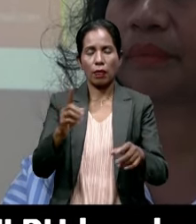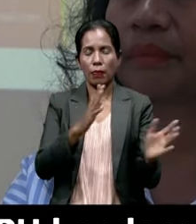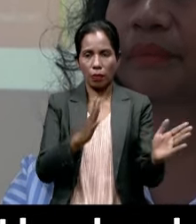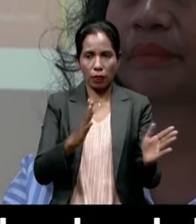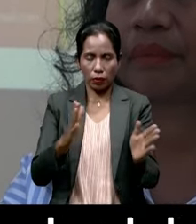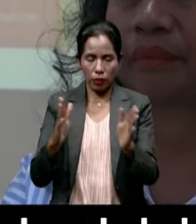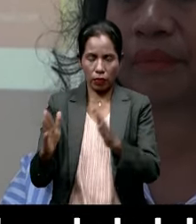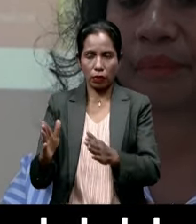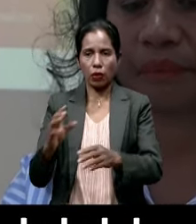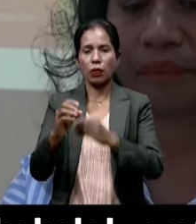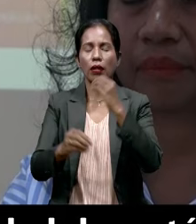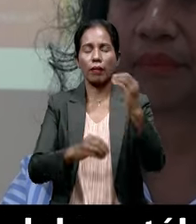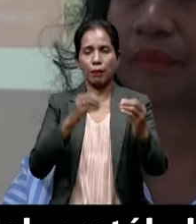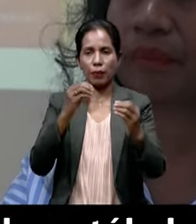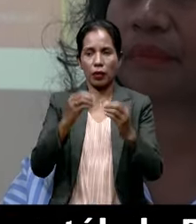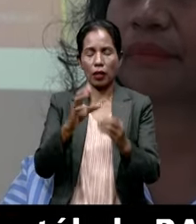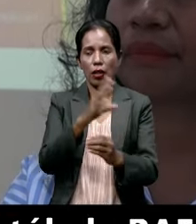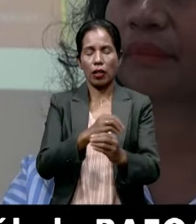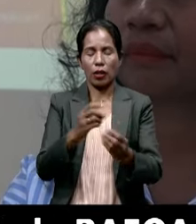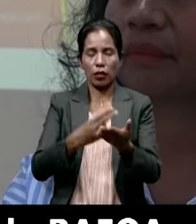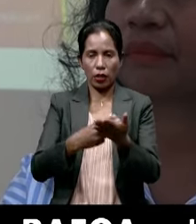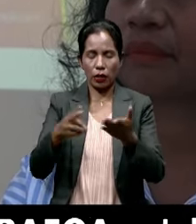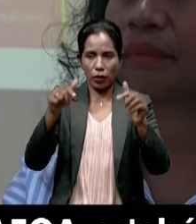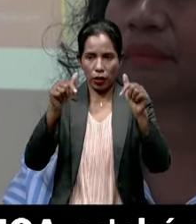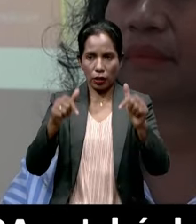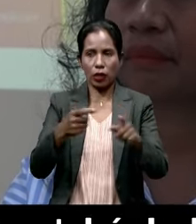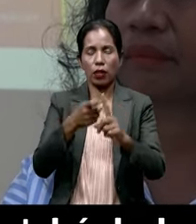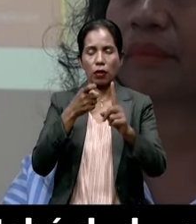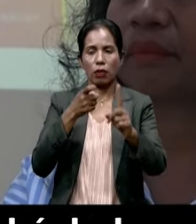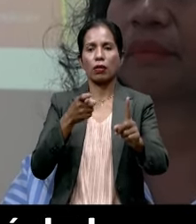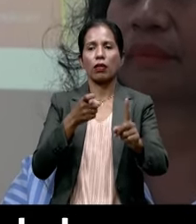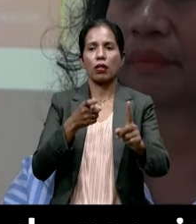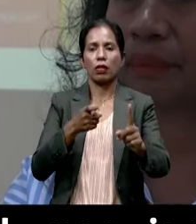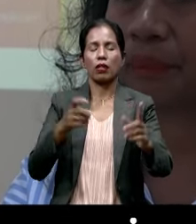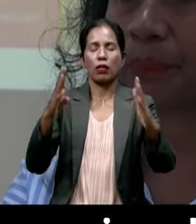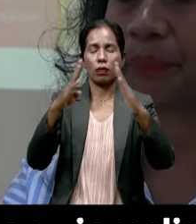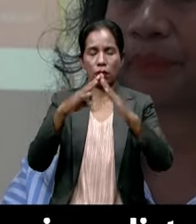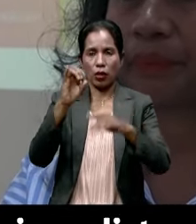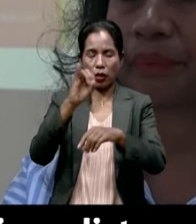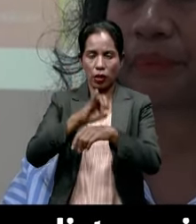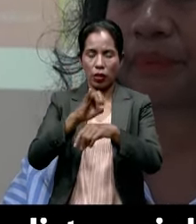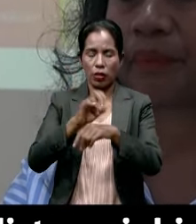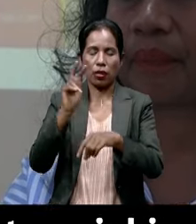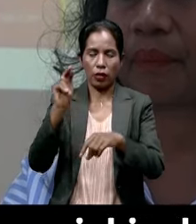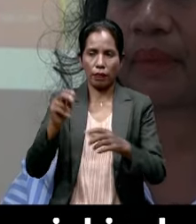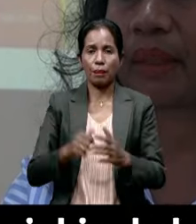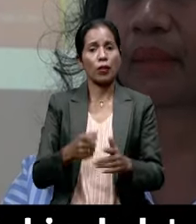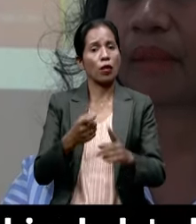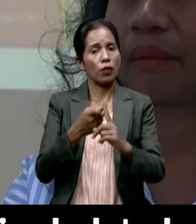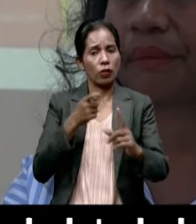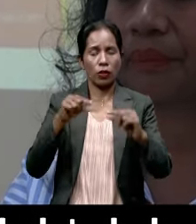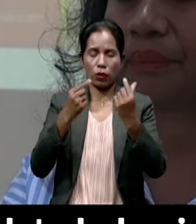preparação, evento, santo, Idanainian, ou parte, uma creda ninian. Lihusse